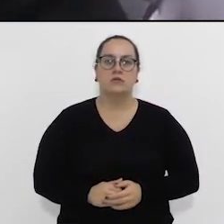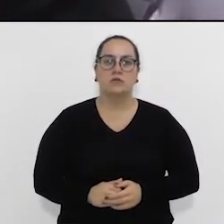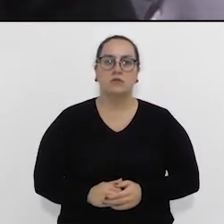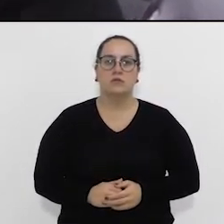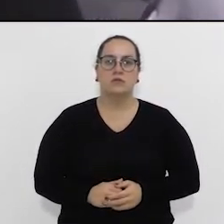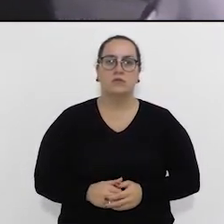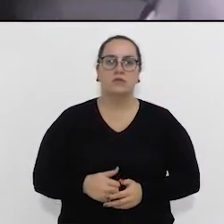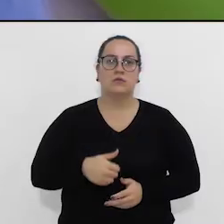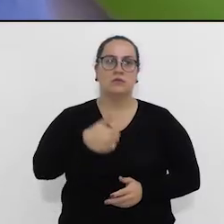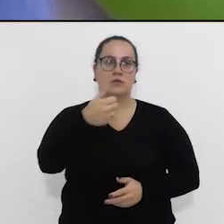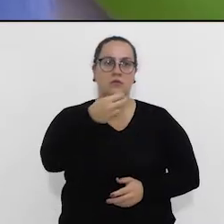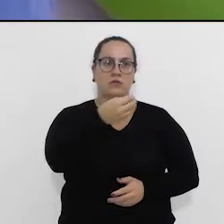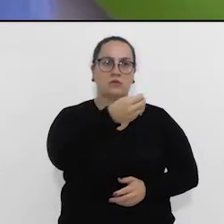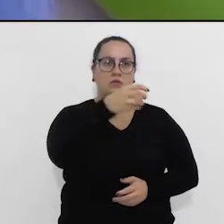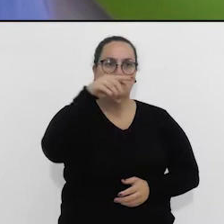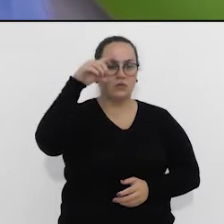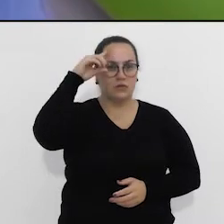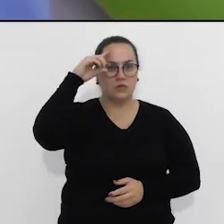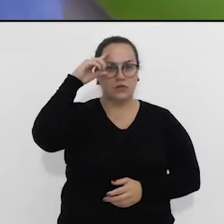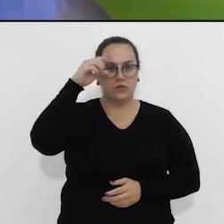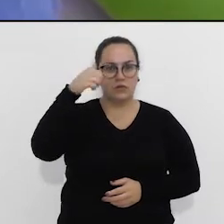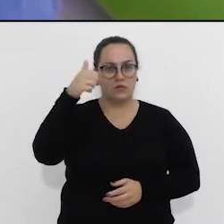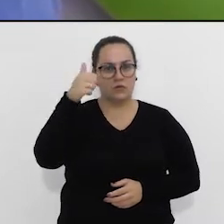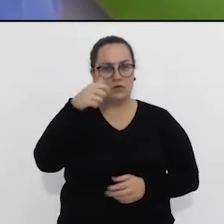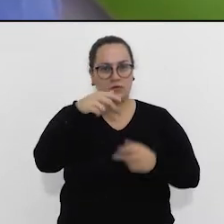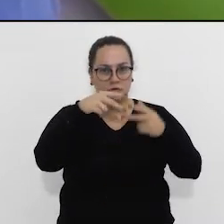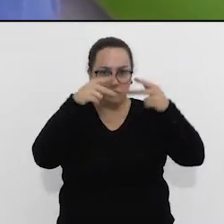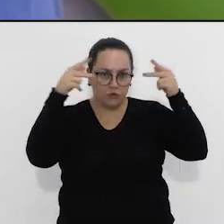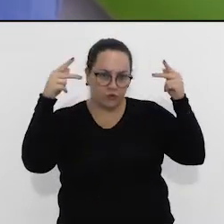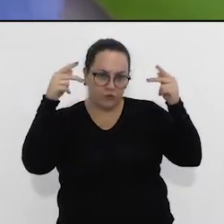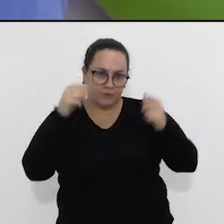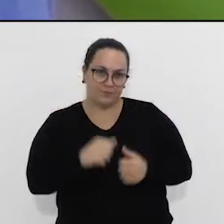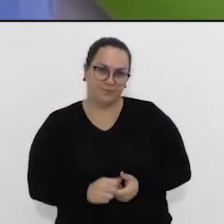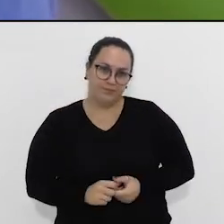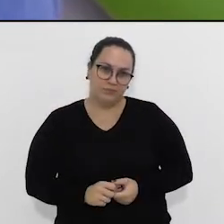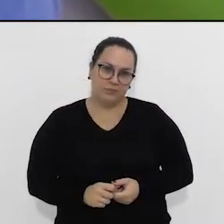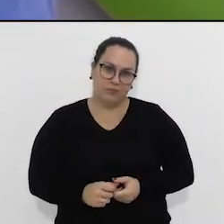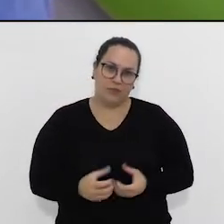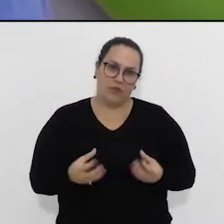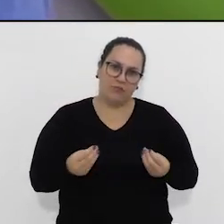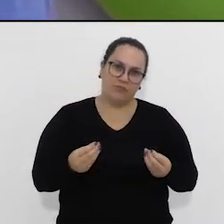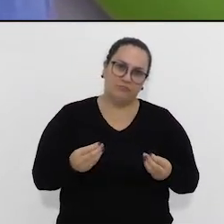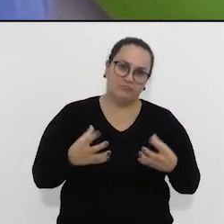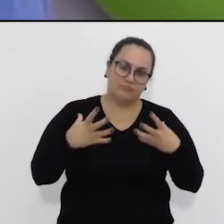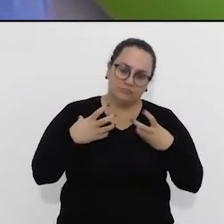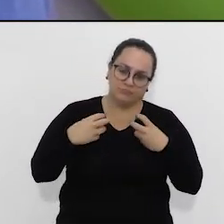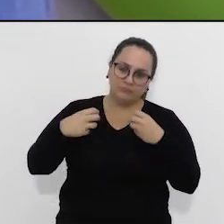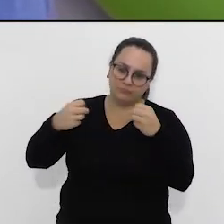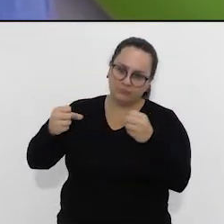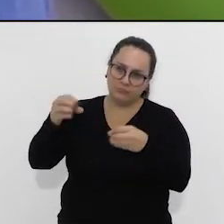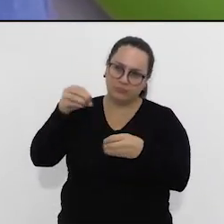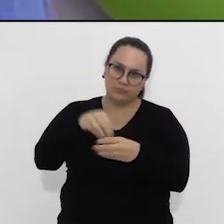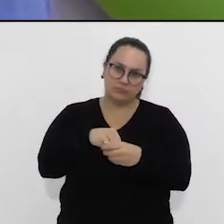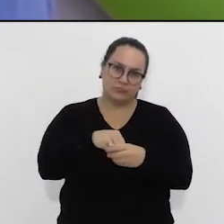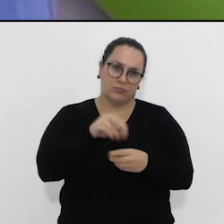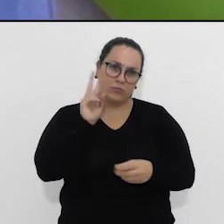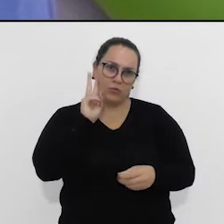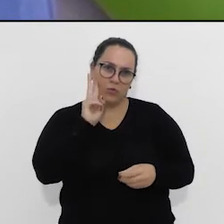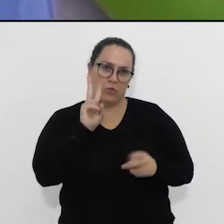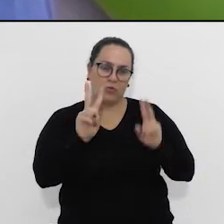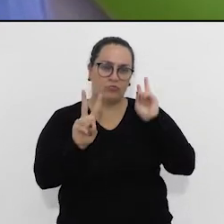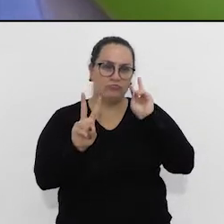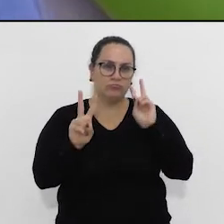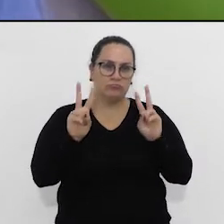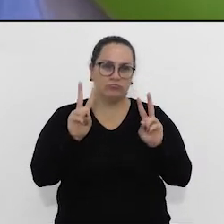sem perder os dias de governo bom acho que não tem muito o que fazer hora que você assumir a não ser ver a